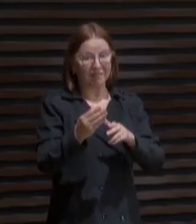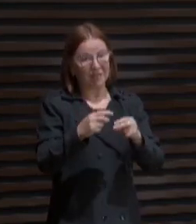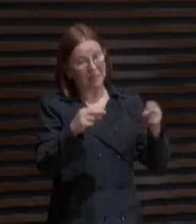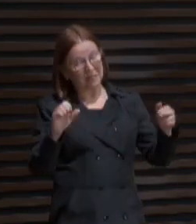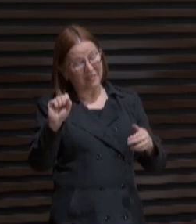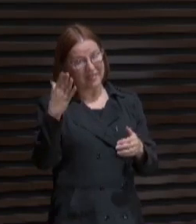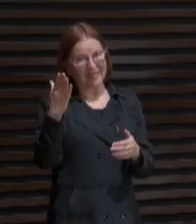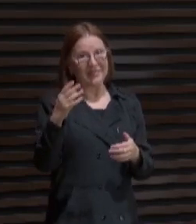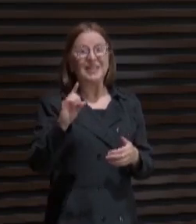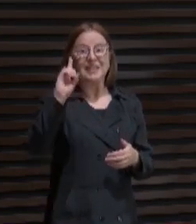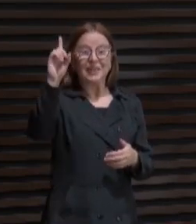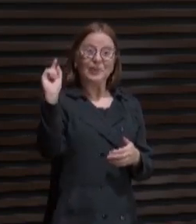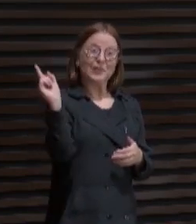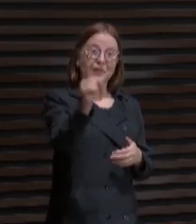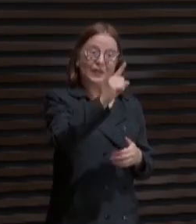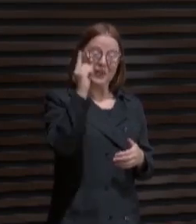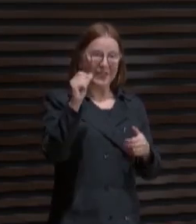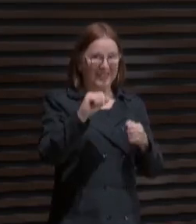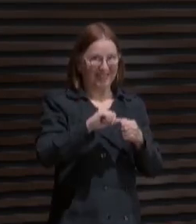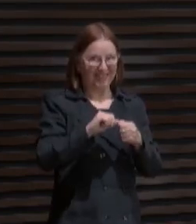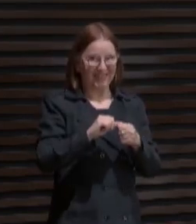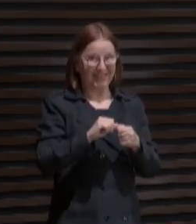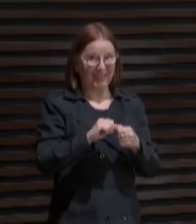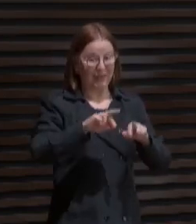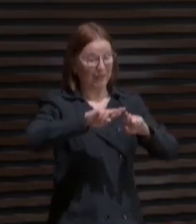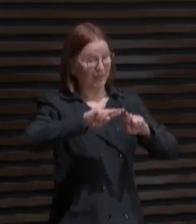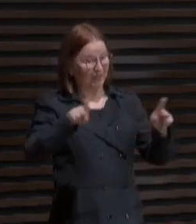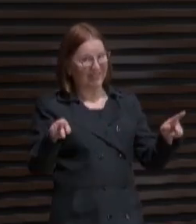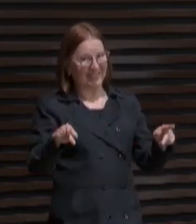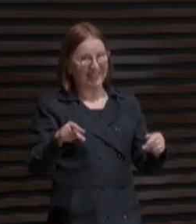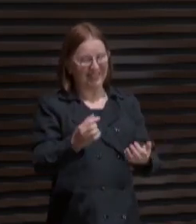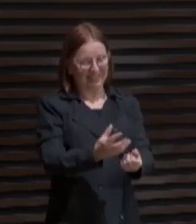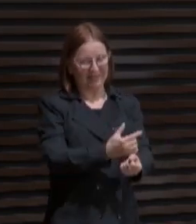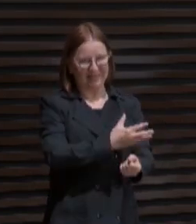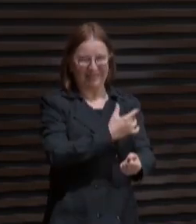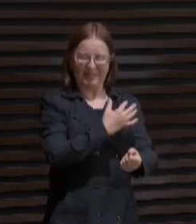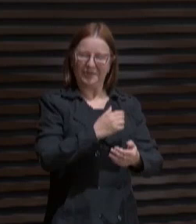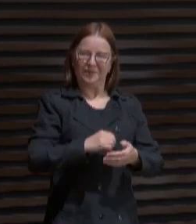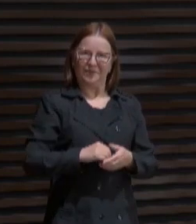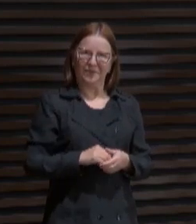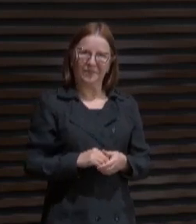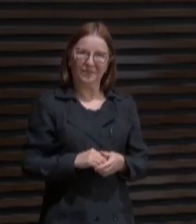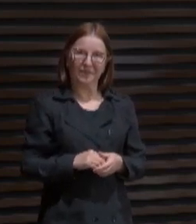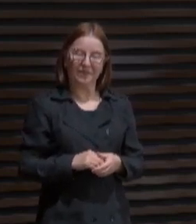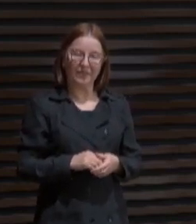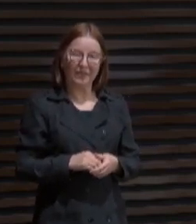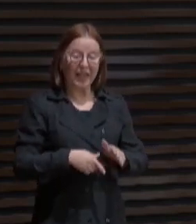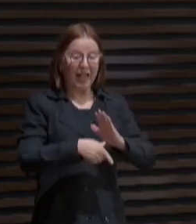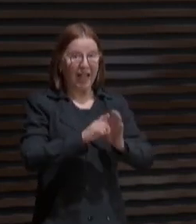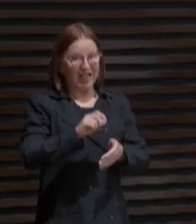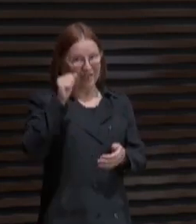assim, com diferentes emoções. Em que pese cabe lembrar que antes da queda, o ser